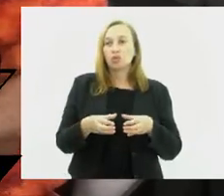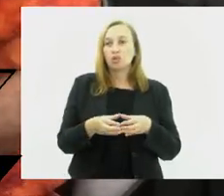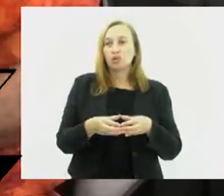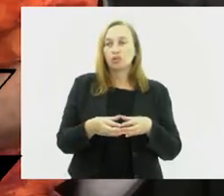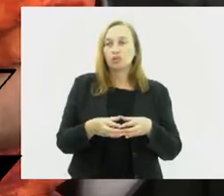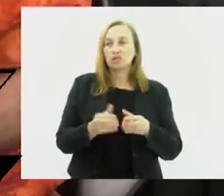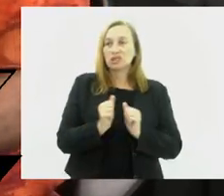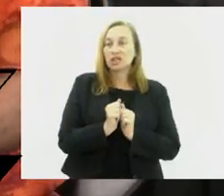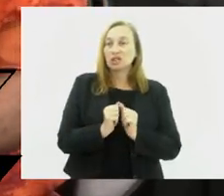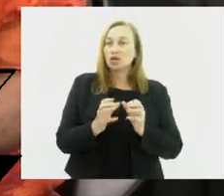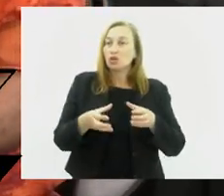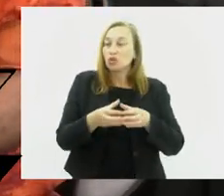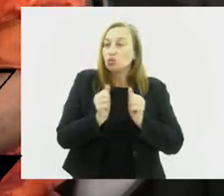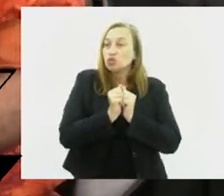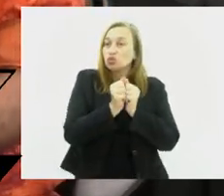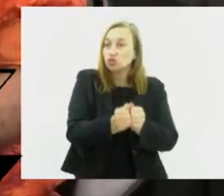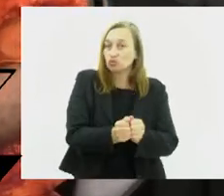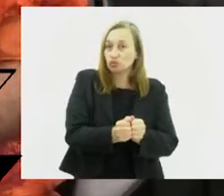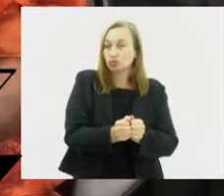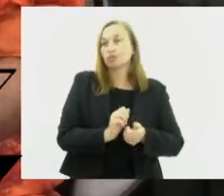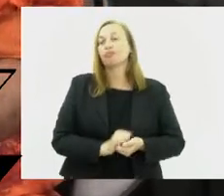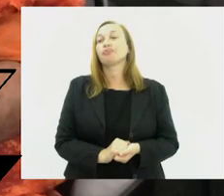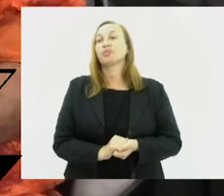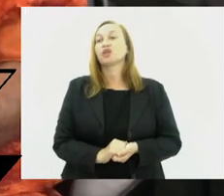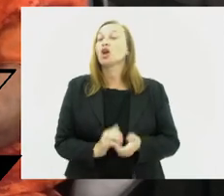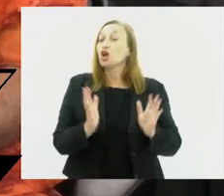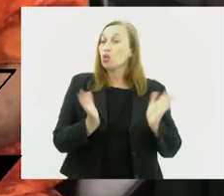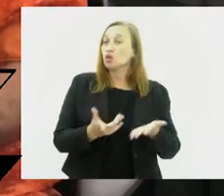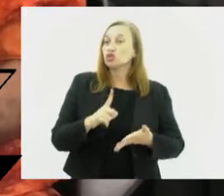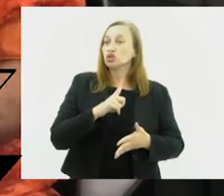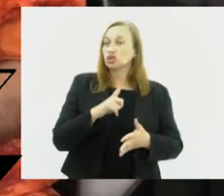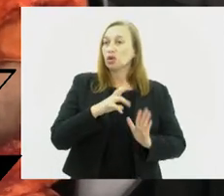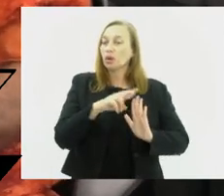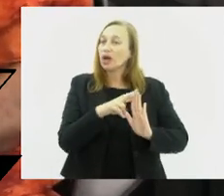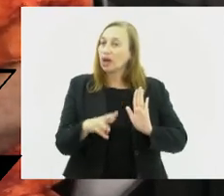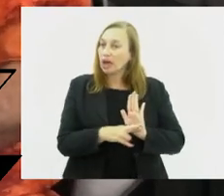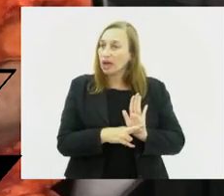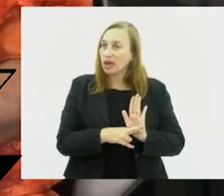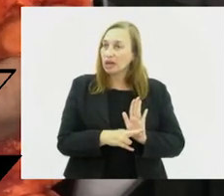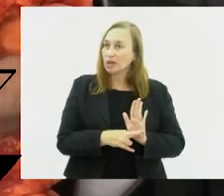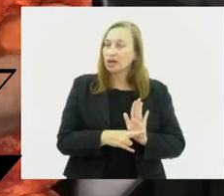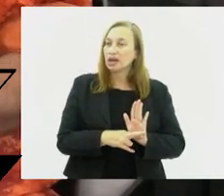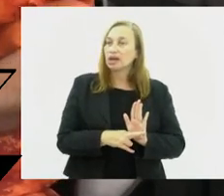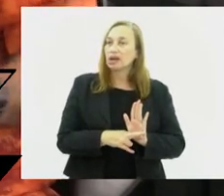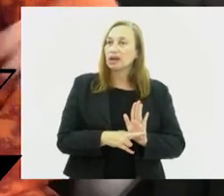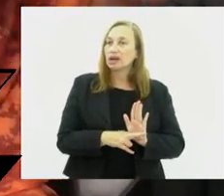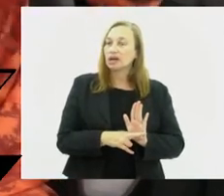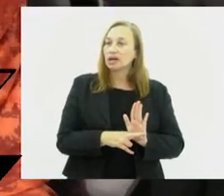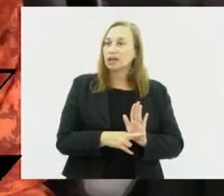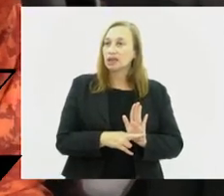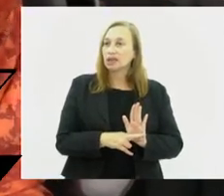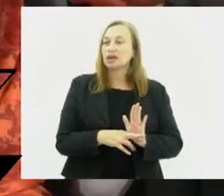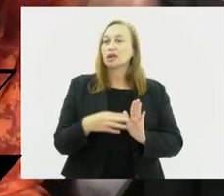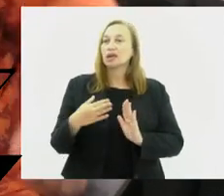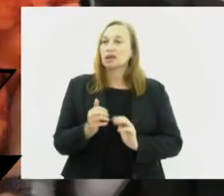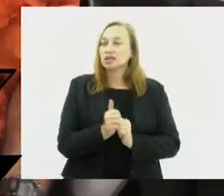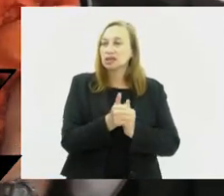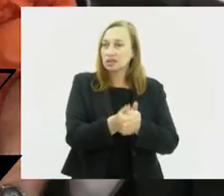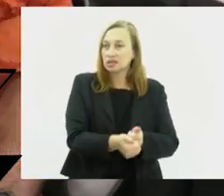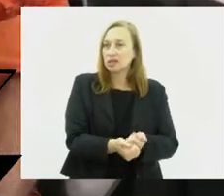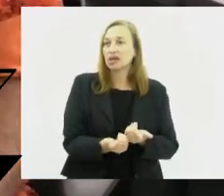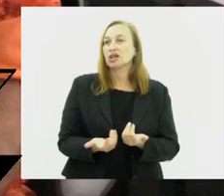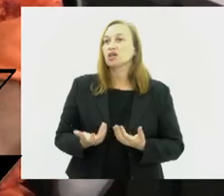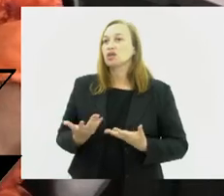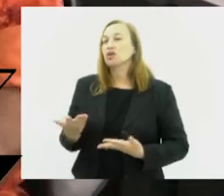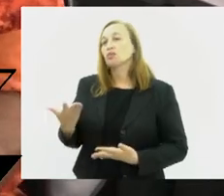patrulha. E hoje existe um procedimento operacional padrão que a gente segue, pegando um gancho aqui com o meu amigo da Polícia